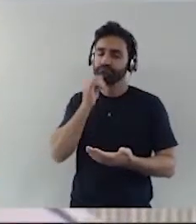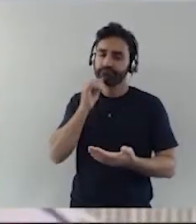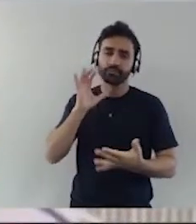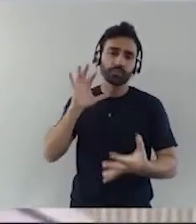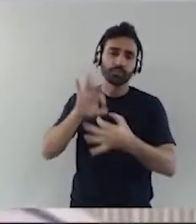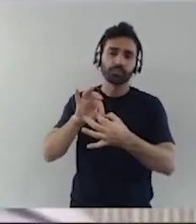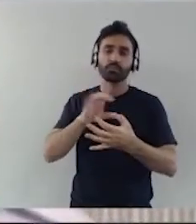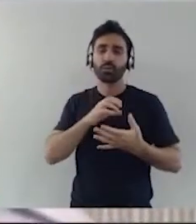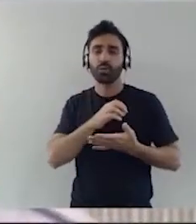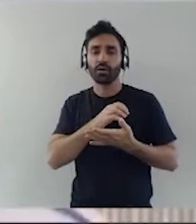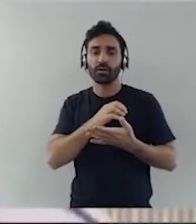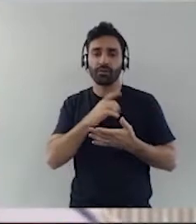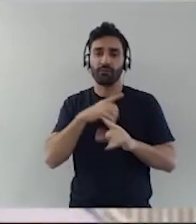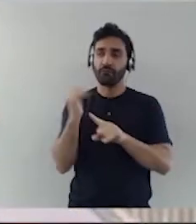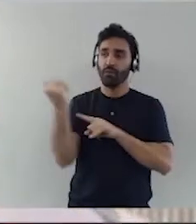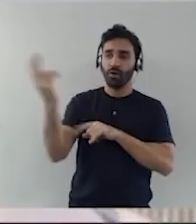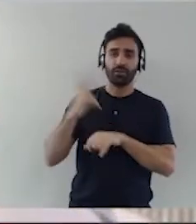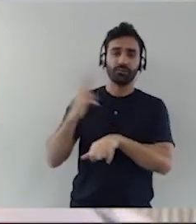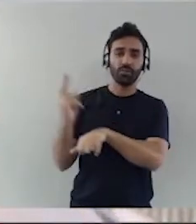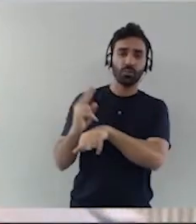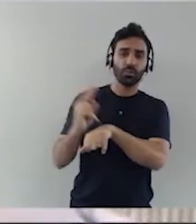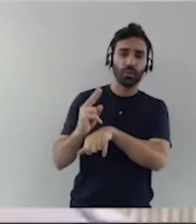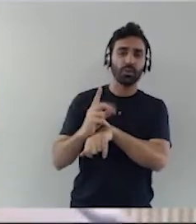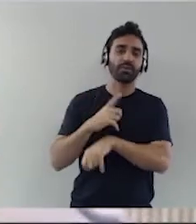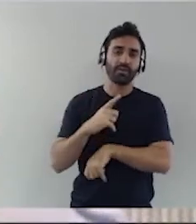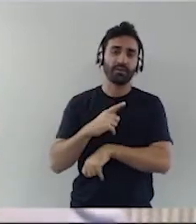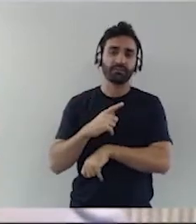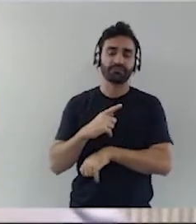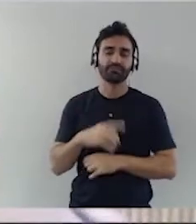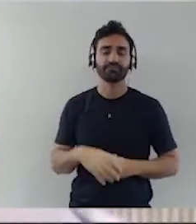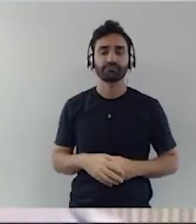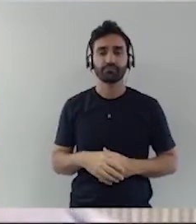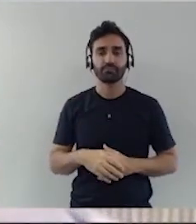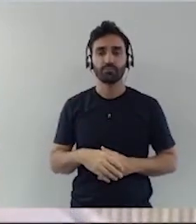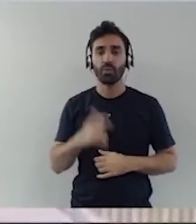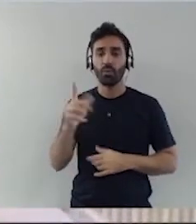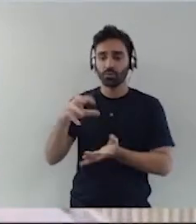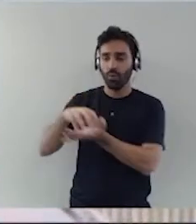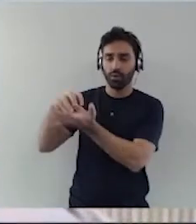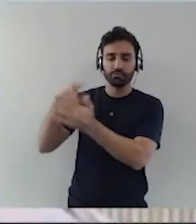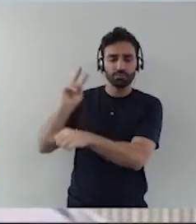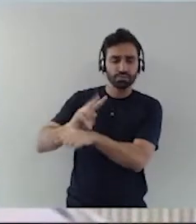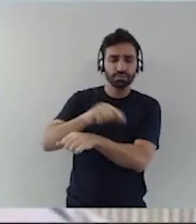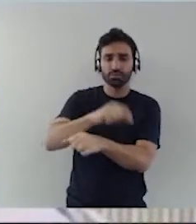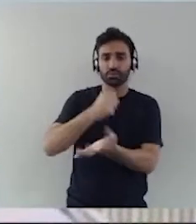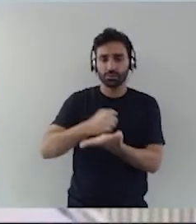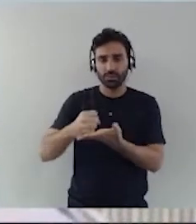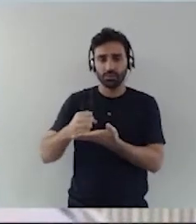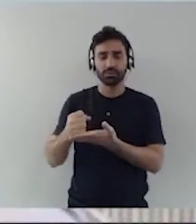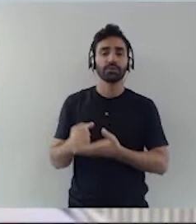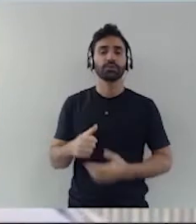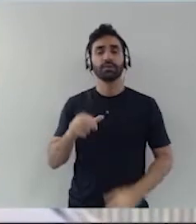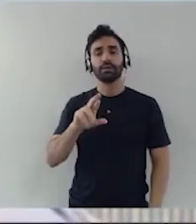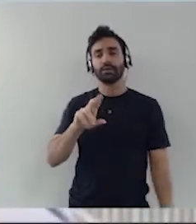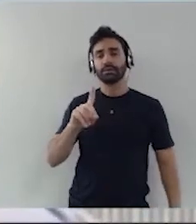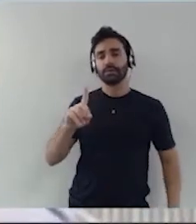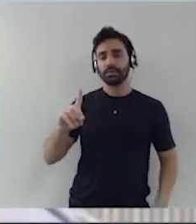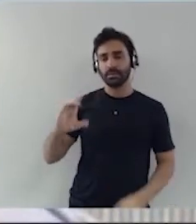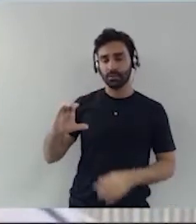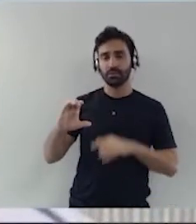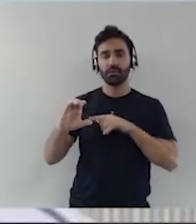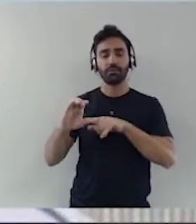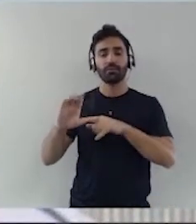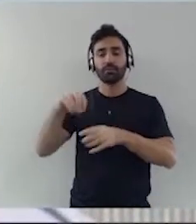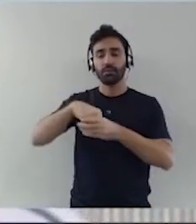o controle externo. Bom, a segunda conclusão é que essa ampliação do RDC pela